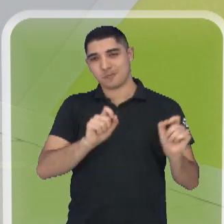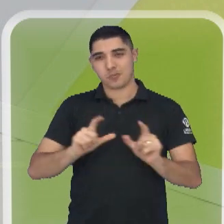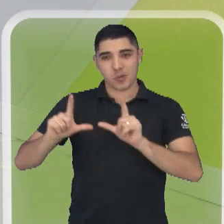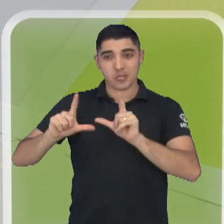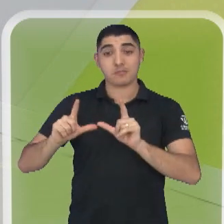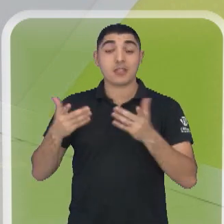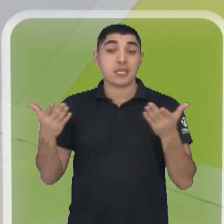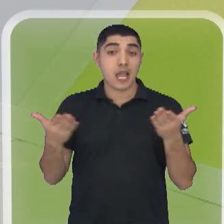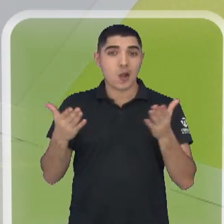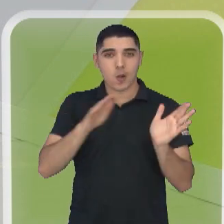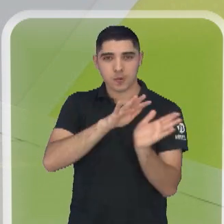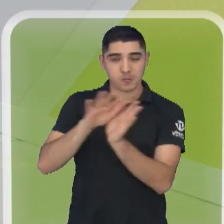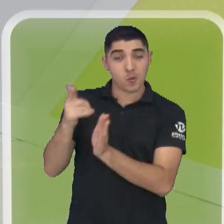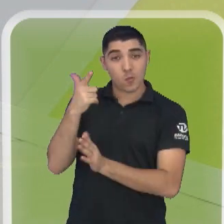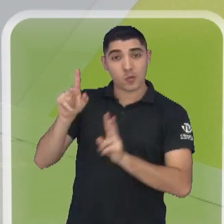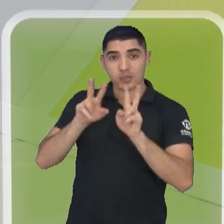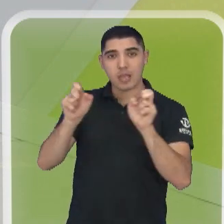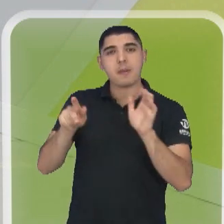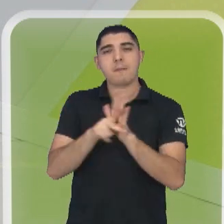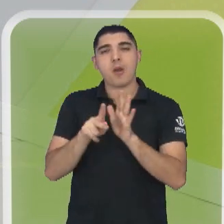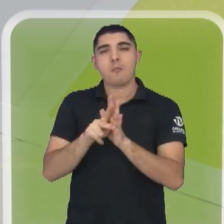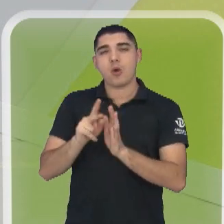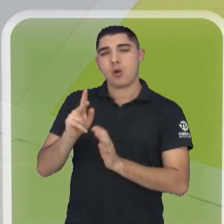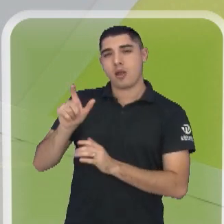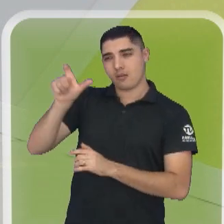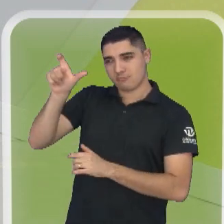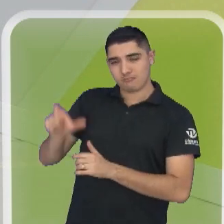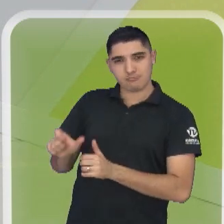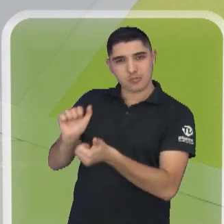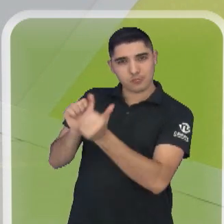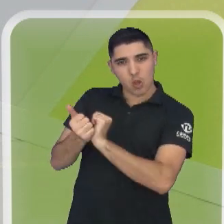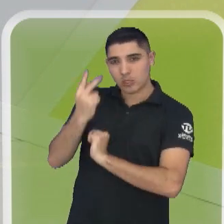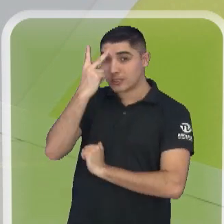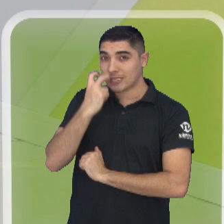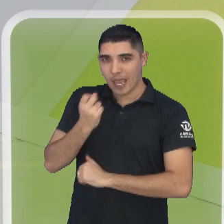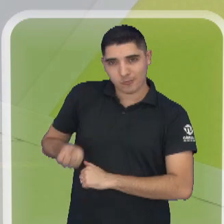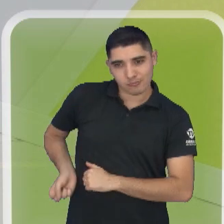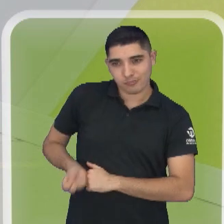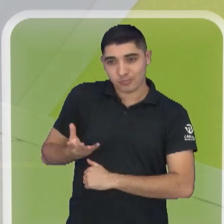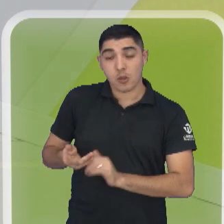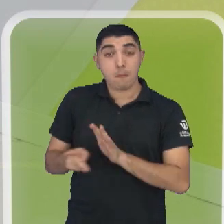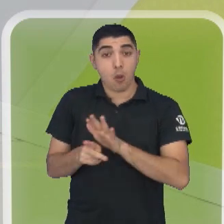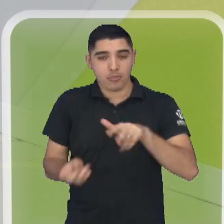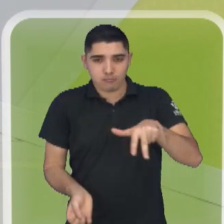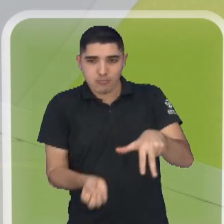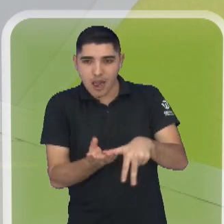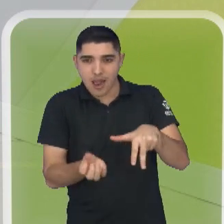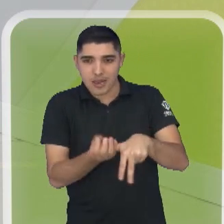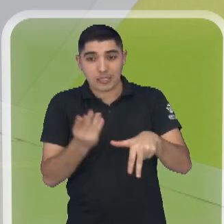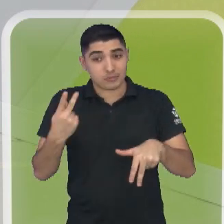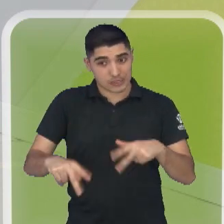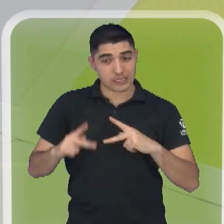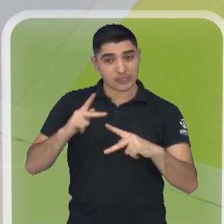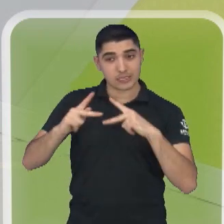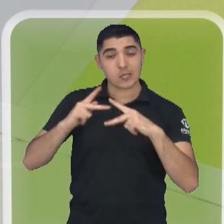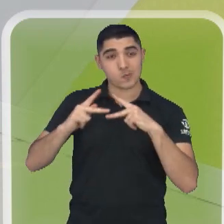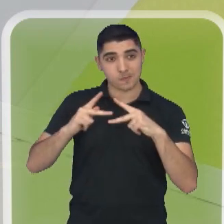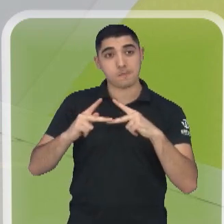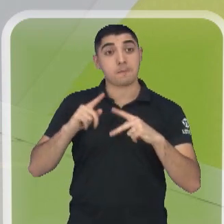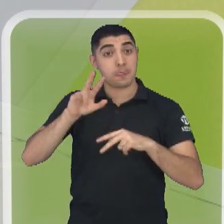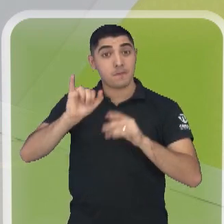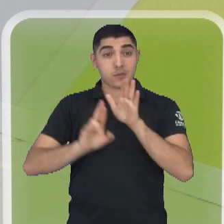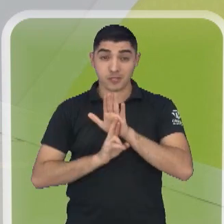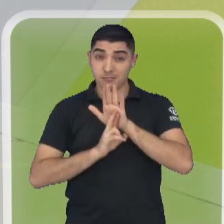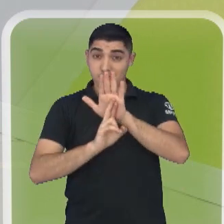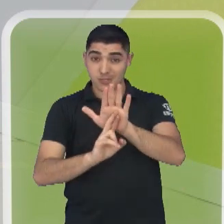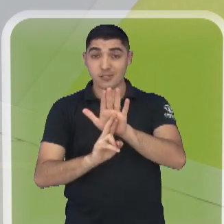Esporte, que fala agora do time de goalball de alto rendimento aqui de São José dos Campos, do Instituto Athlon de São José dos Campos. Eles serão os